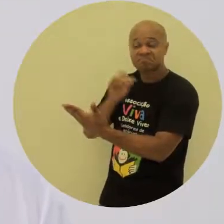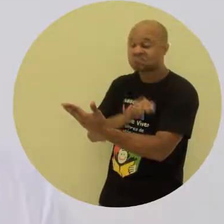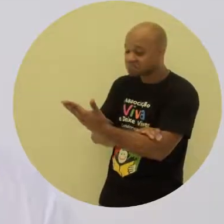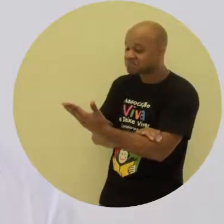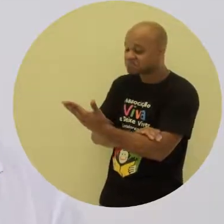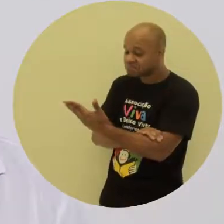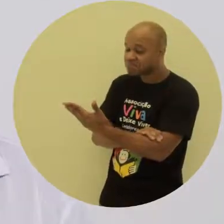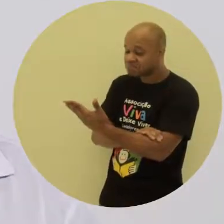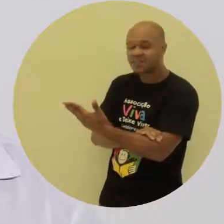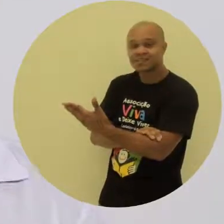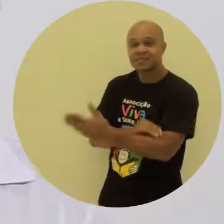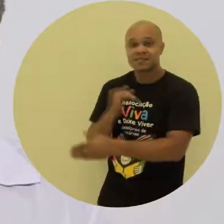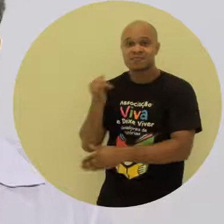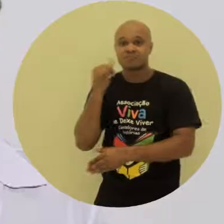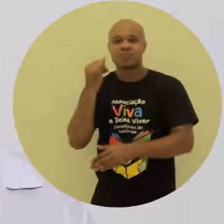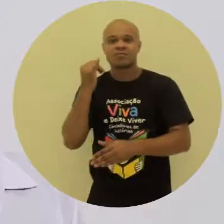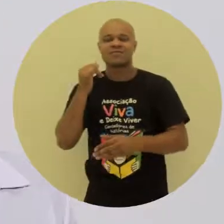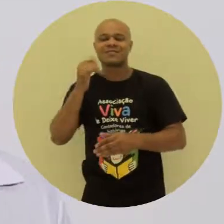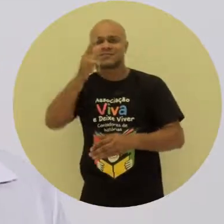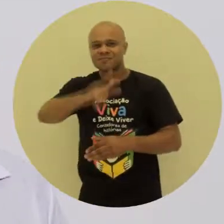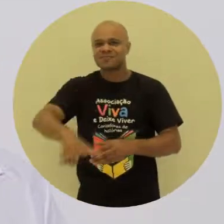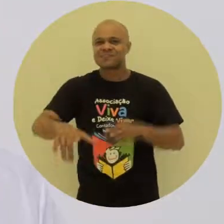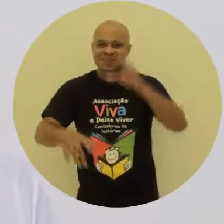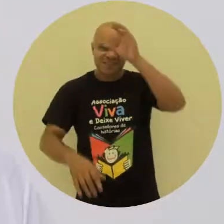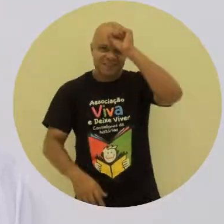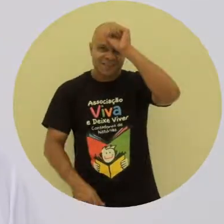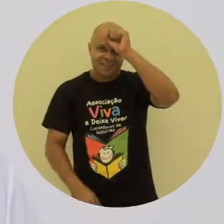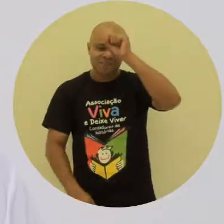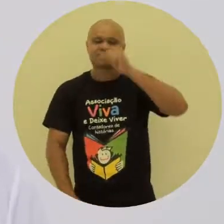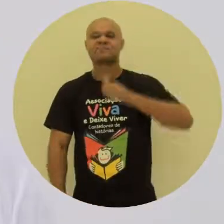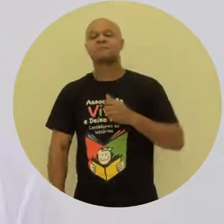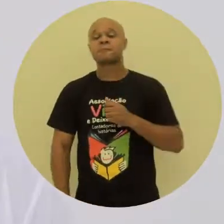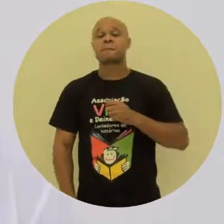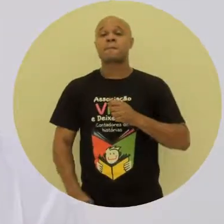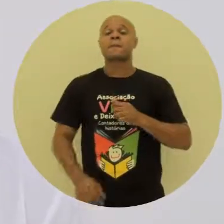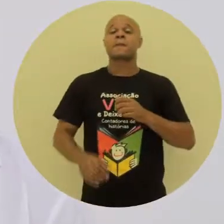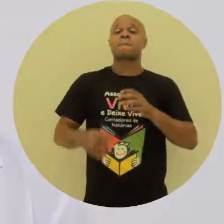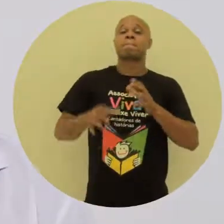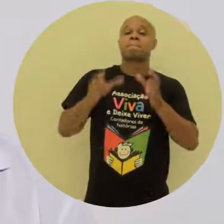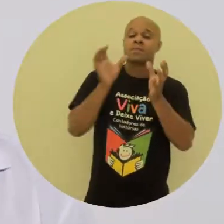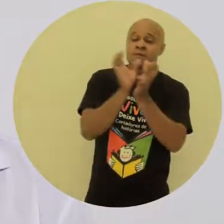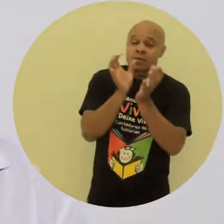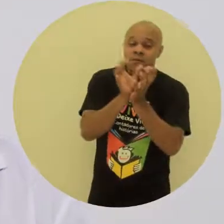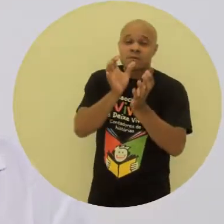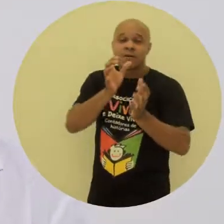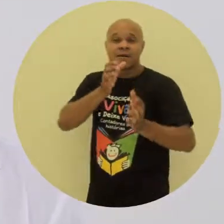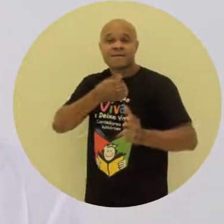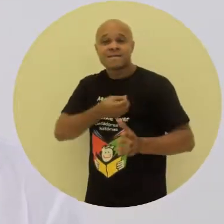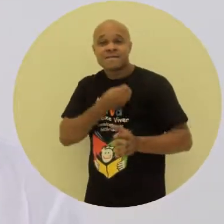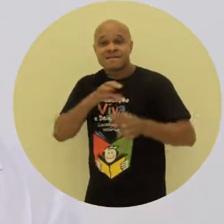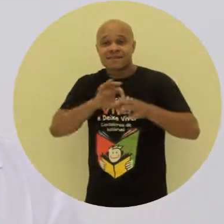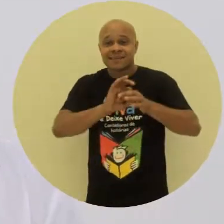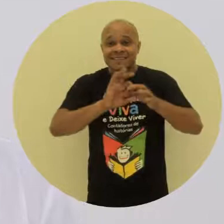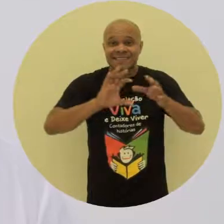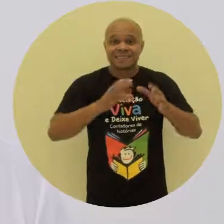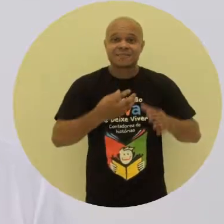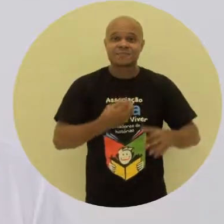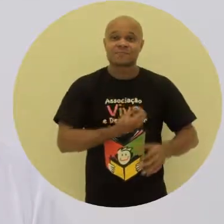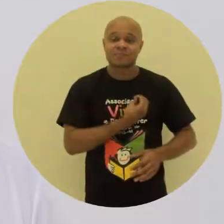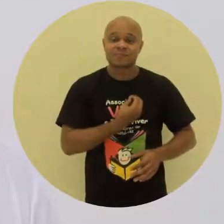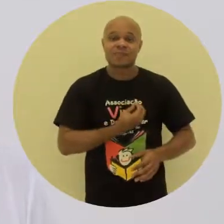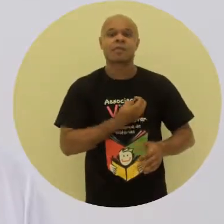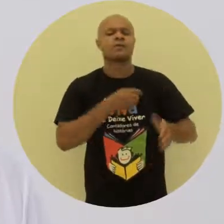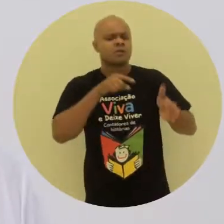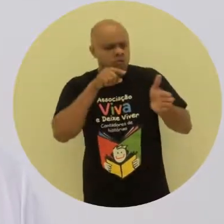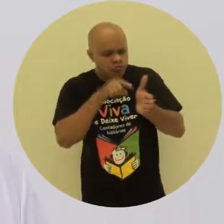e a participação dele nesse movimento. A Associação Vive e Deixe Viver vem se consolidando também